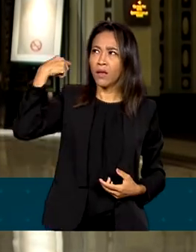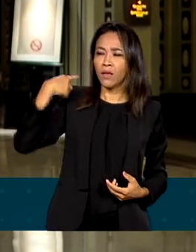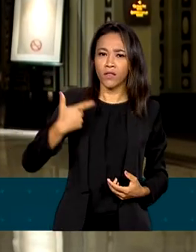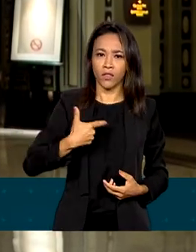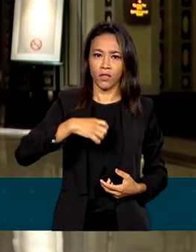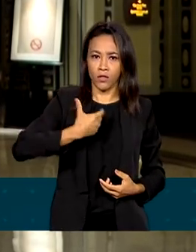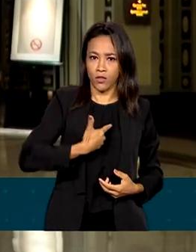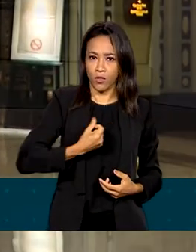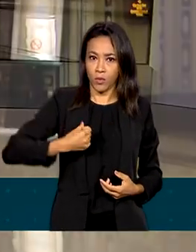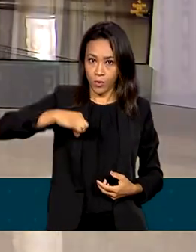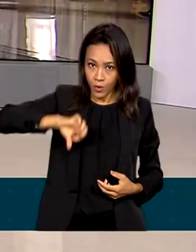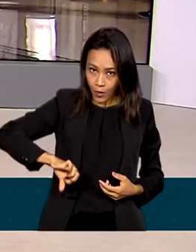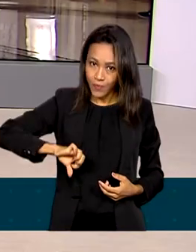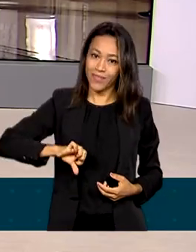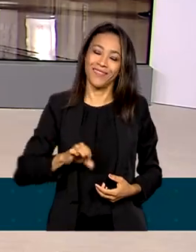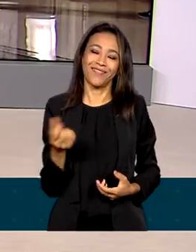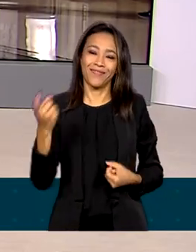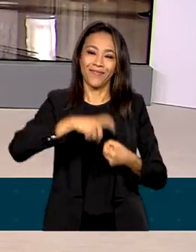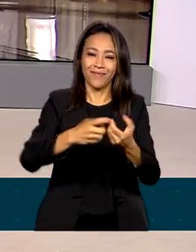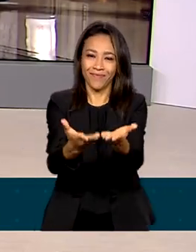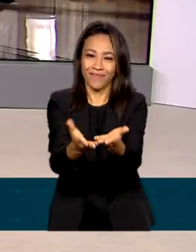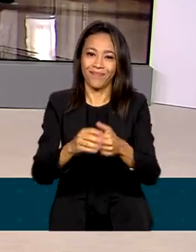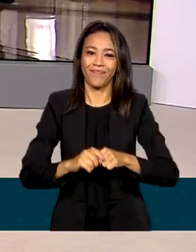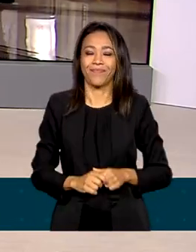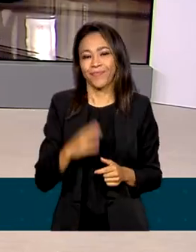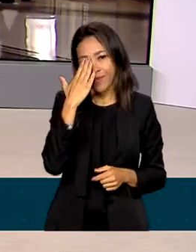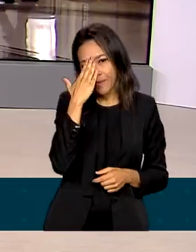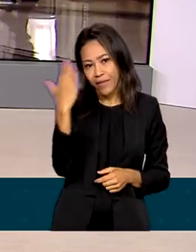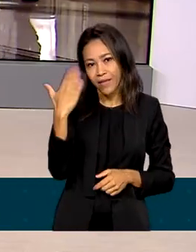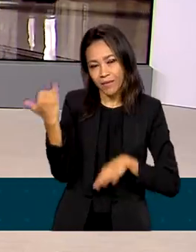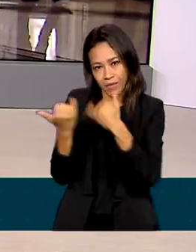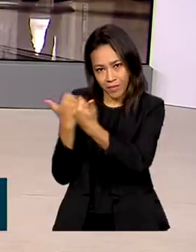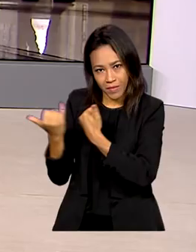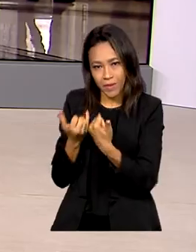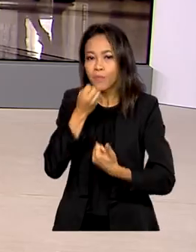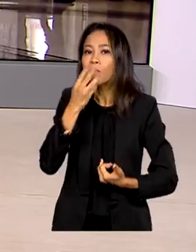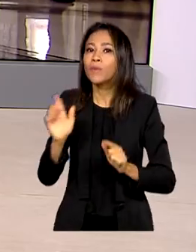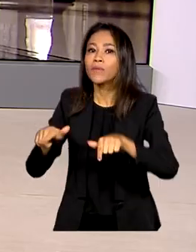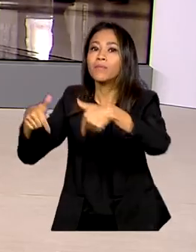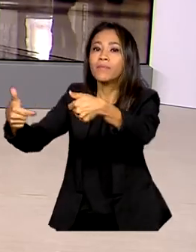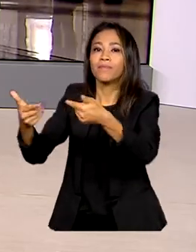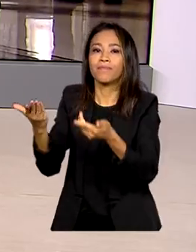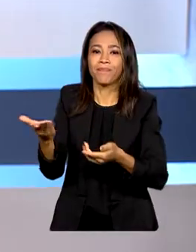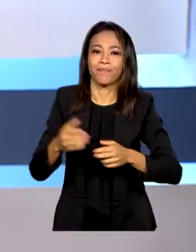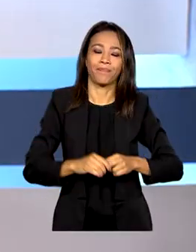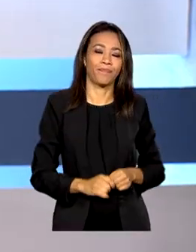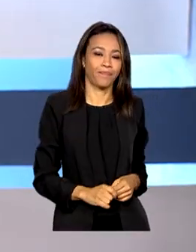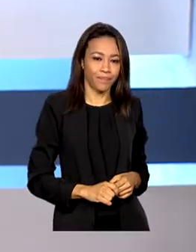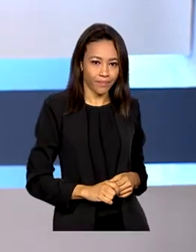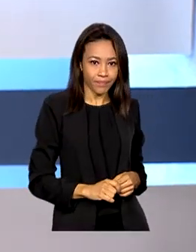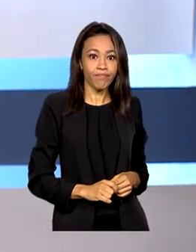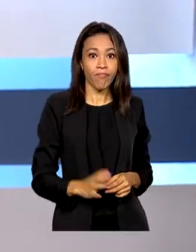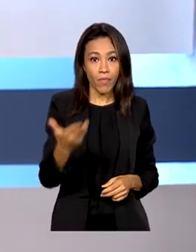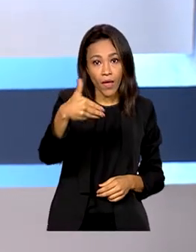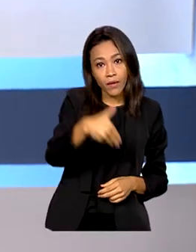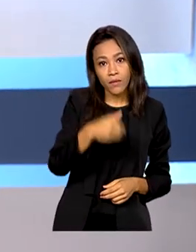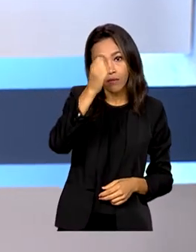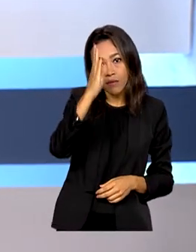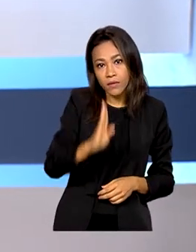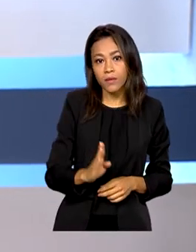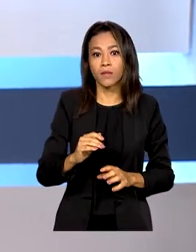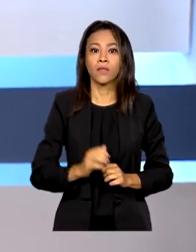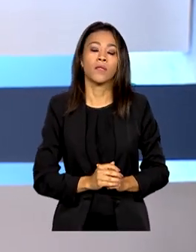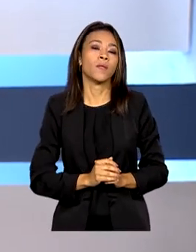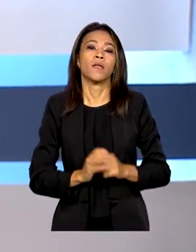2009. Volto com você. Ok, Luana, obrigada pelas informações e bom trabalho para você. E aqui no Brasil,